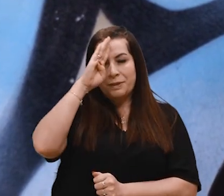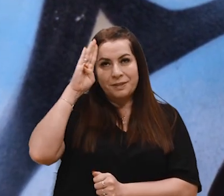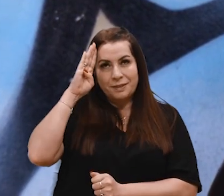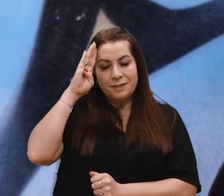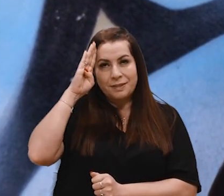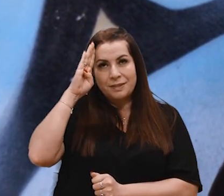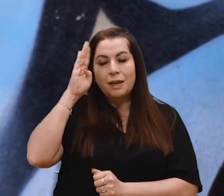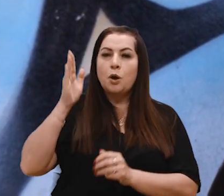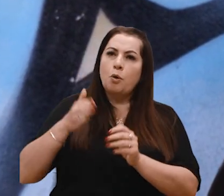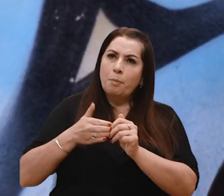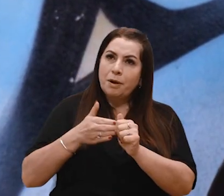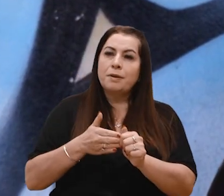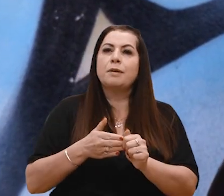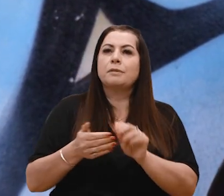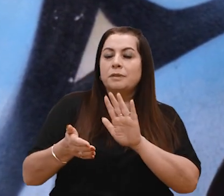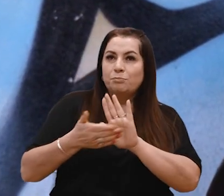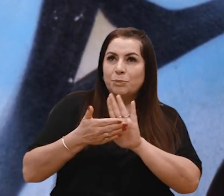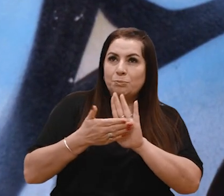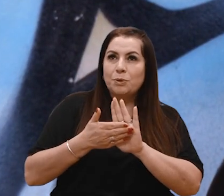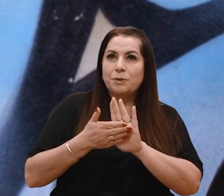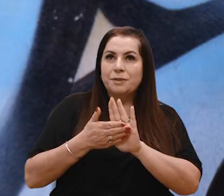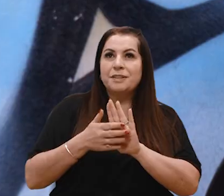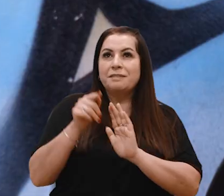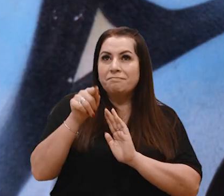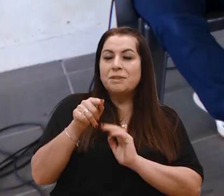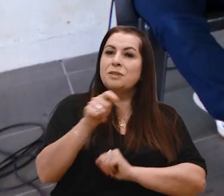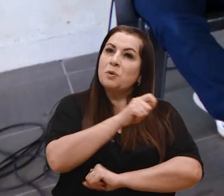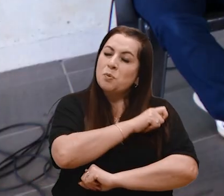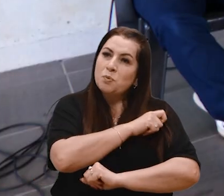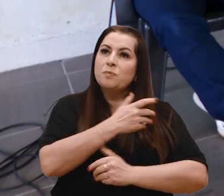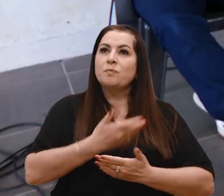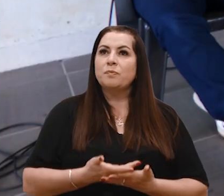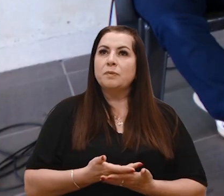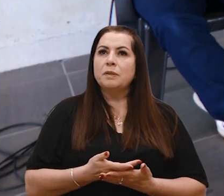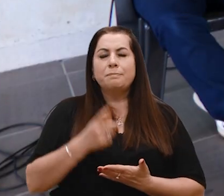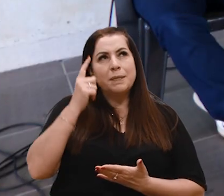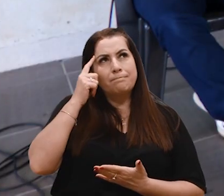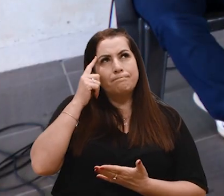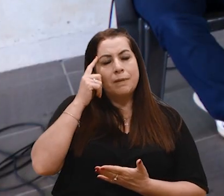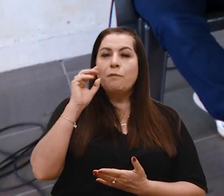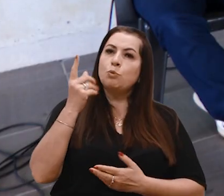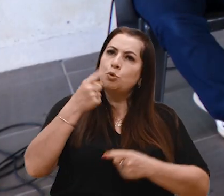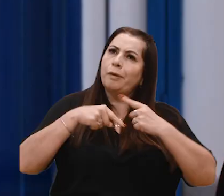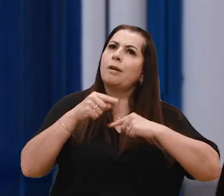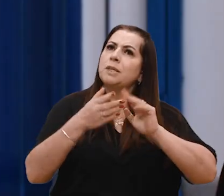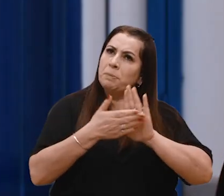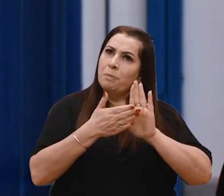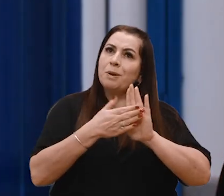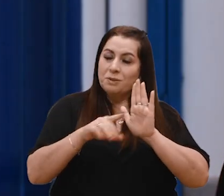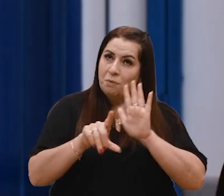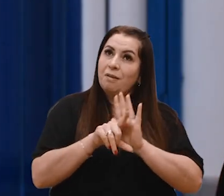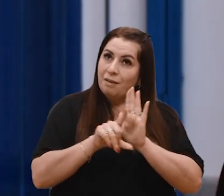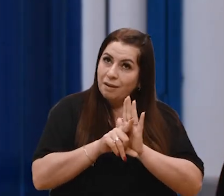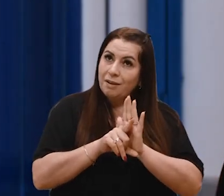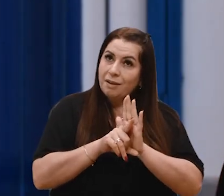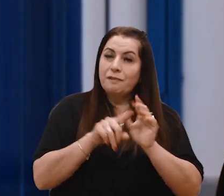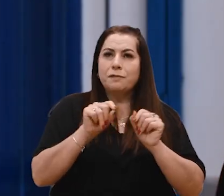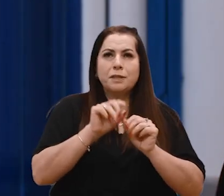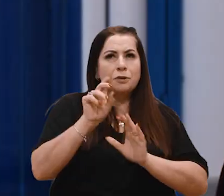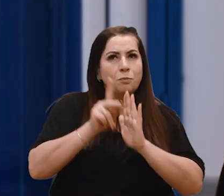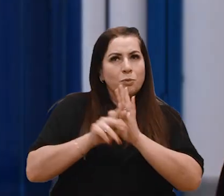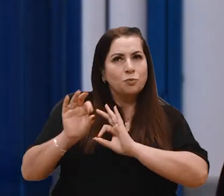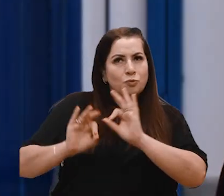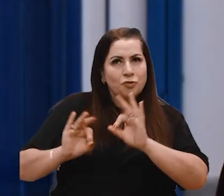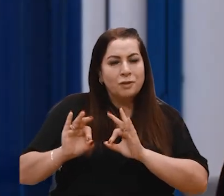com o vereador Adriano Bressan, acompanharam a proposta do Volks e decidiram, vamos tornar essa proposta